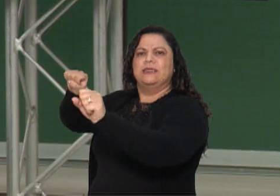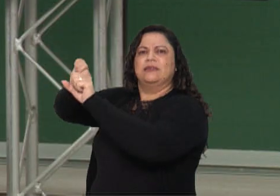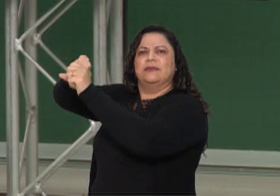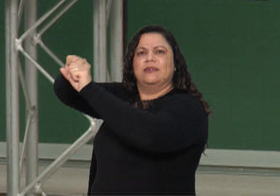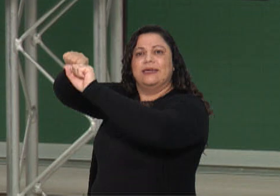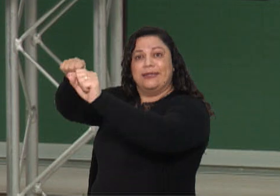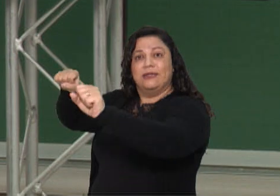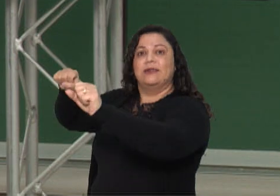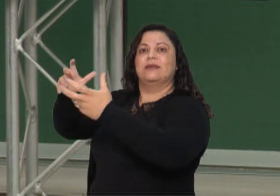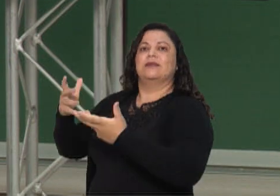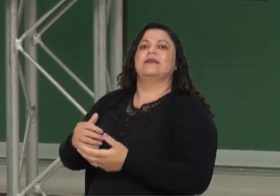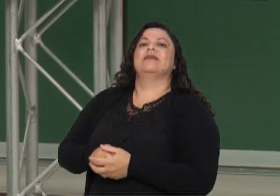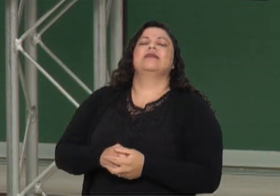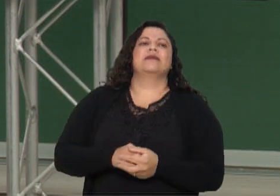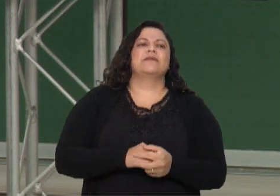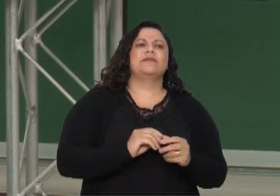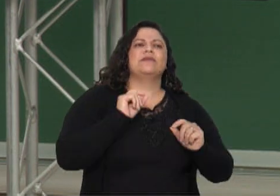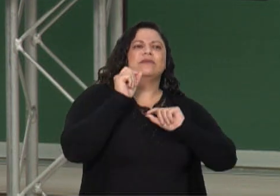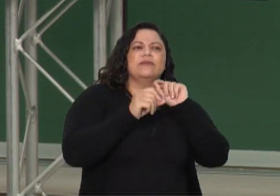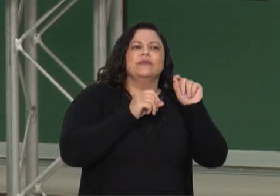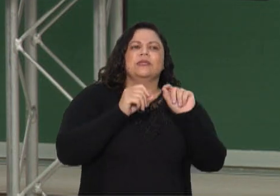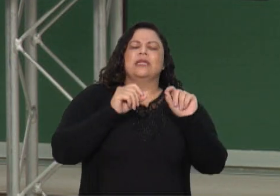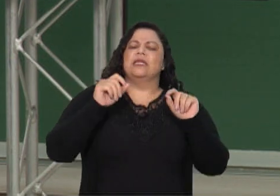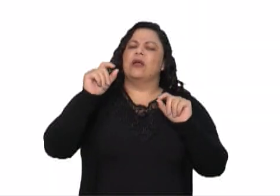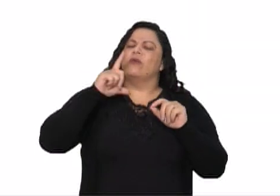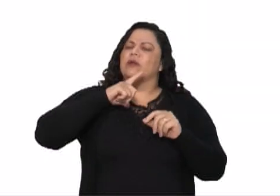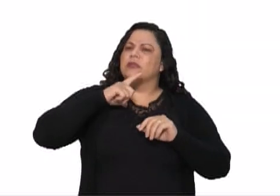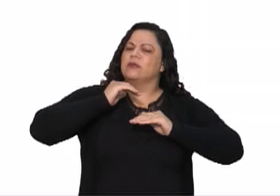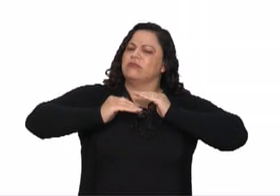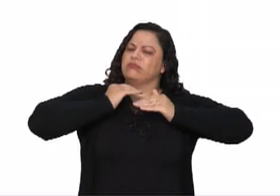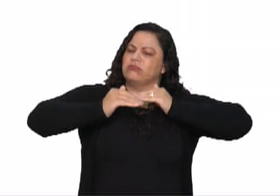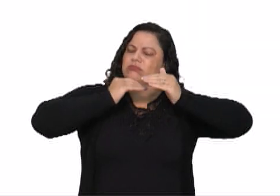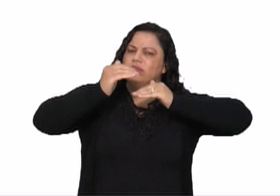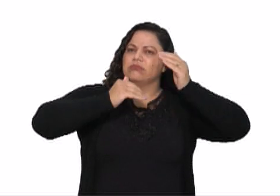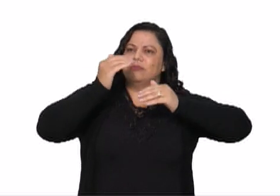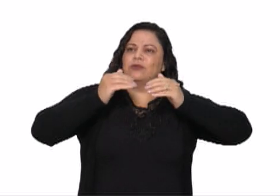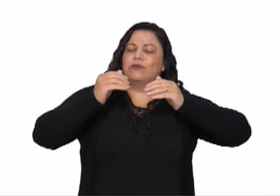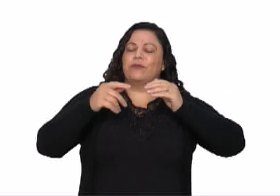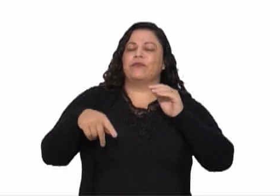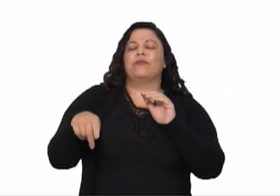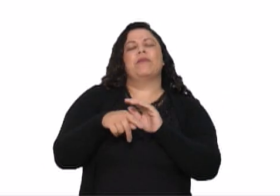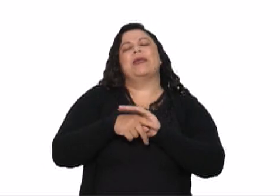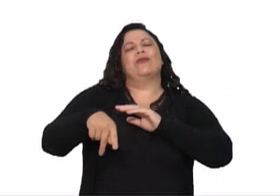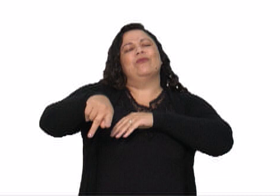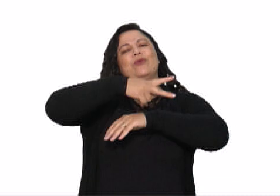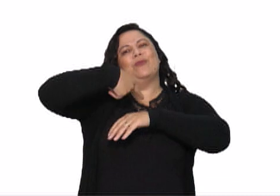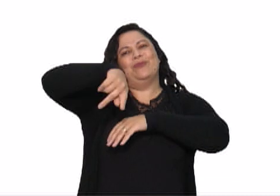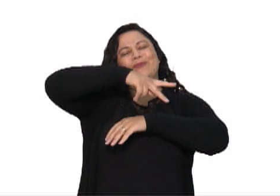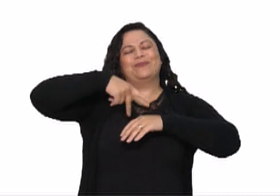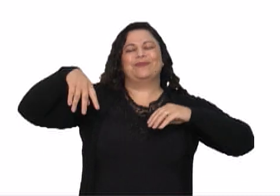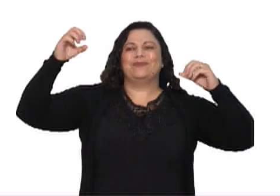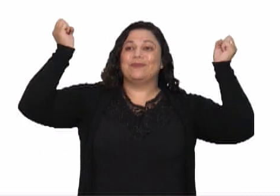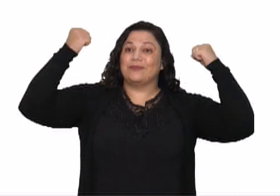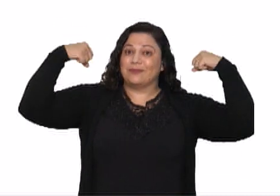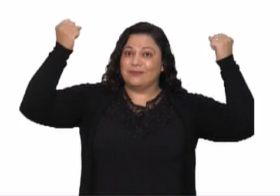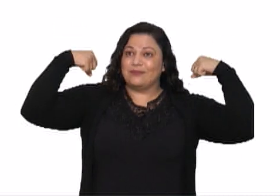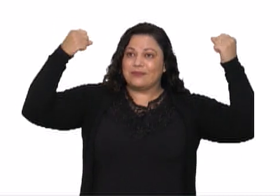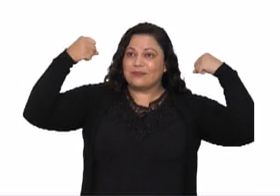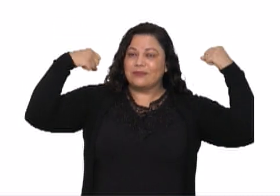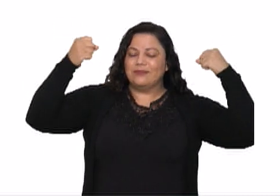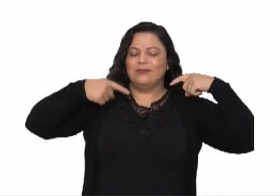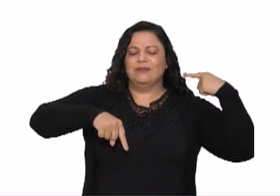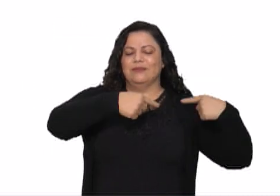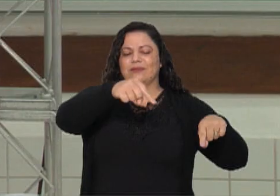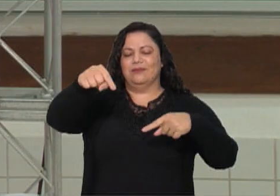De grande tamanho. O muralismo teve grande desenvolvimento no México, com forte sentido político e